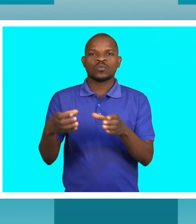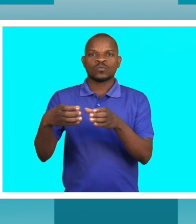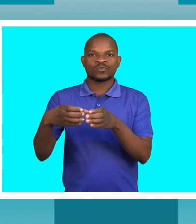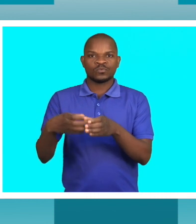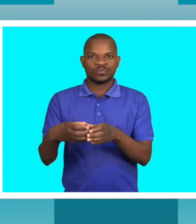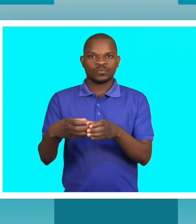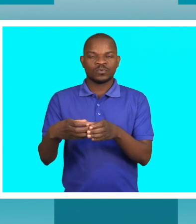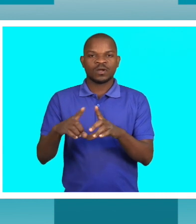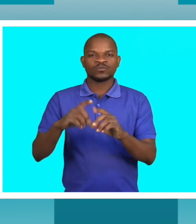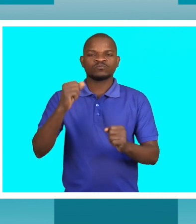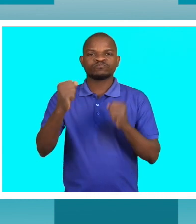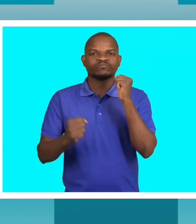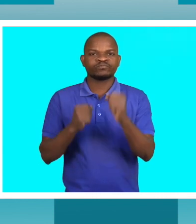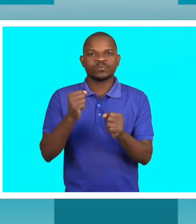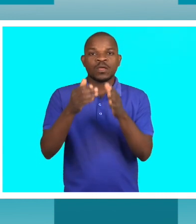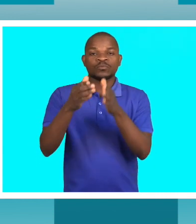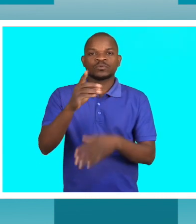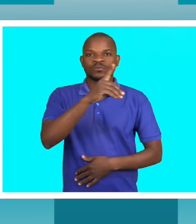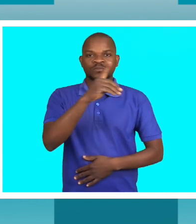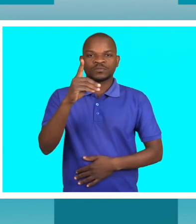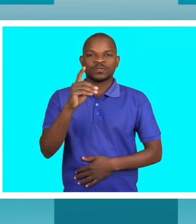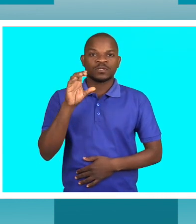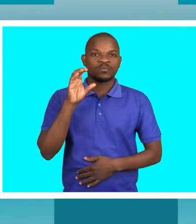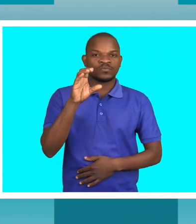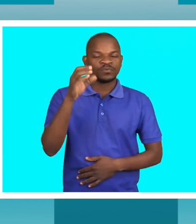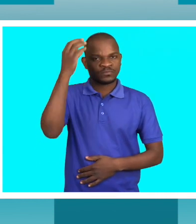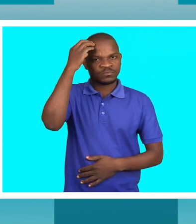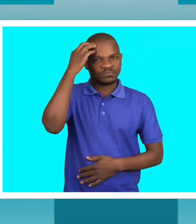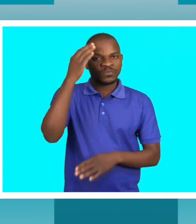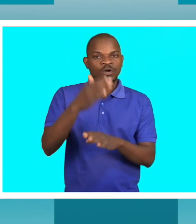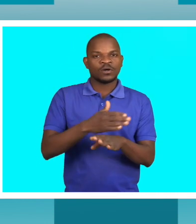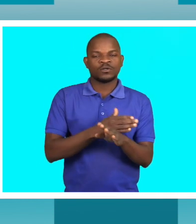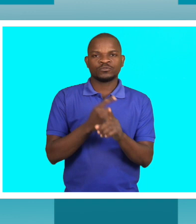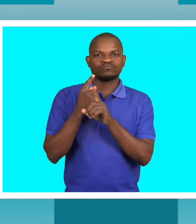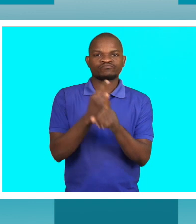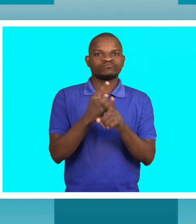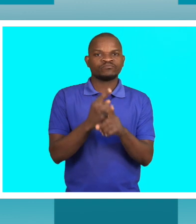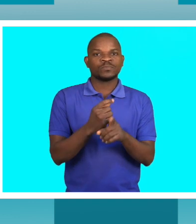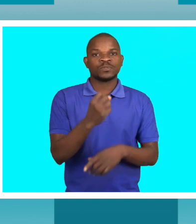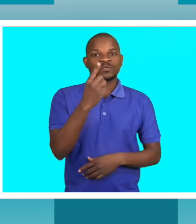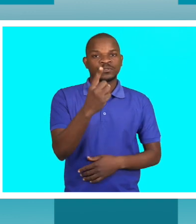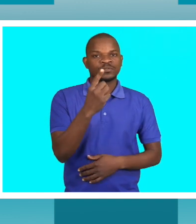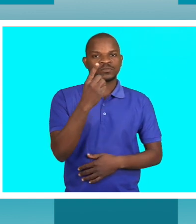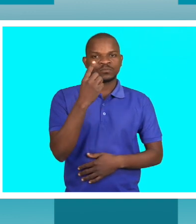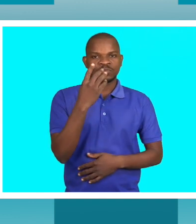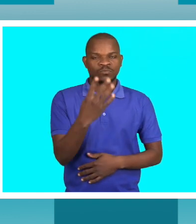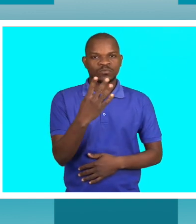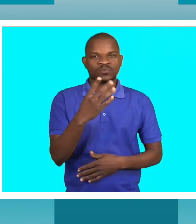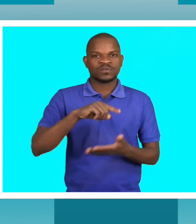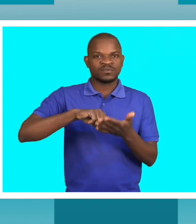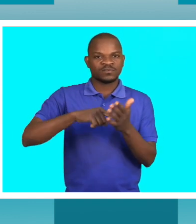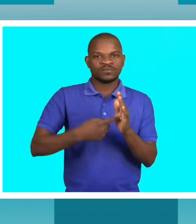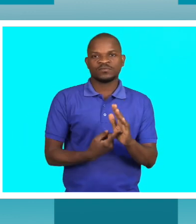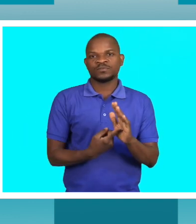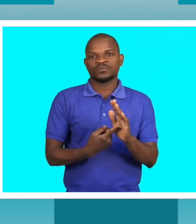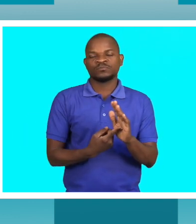seleção de atletas com deficiência da província de Maputo que estiveram na 14ª edição do